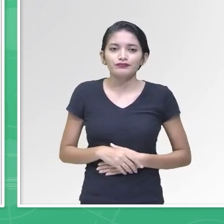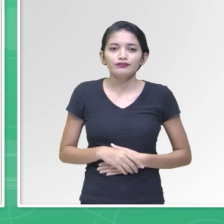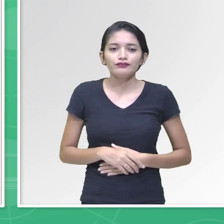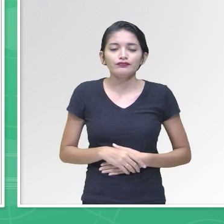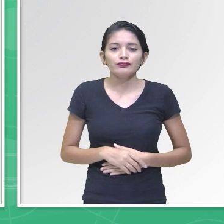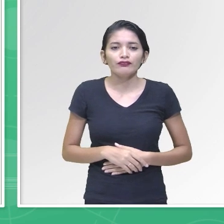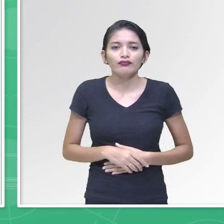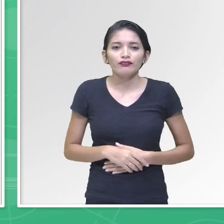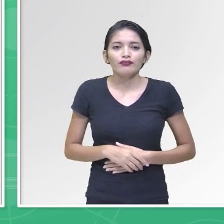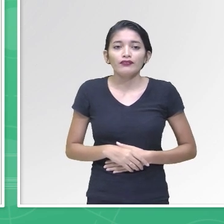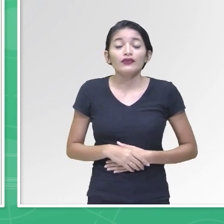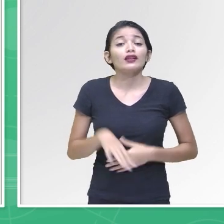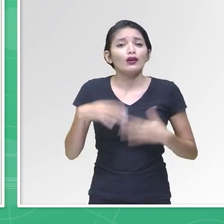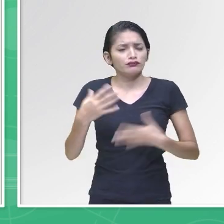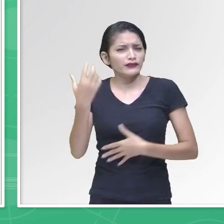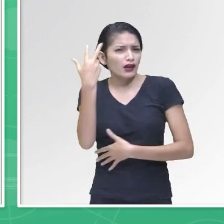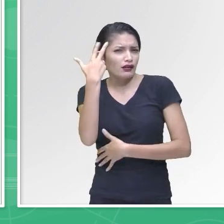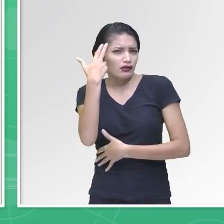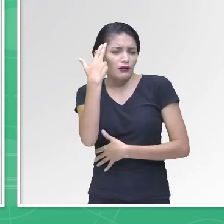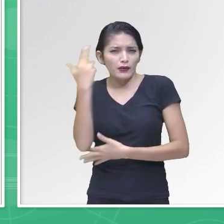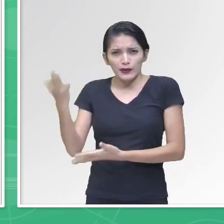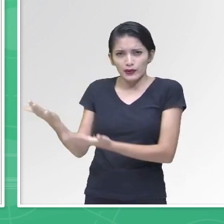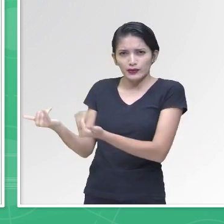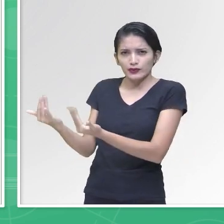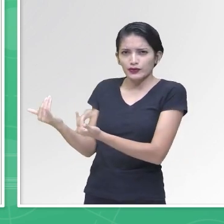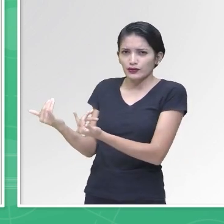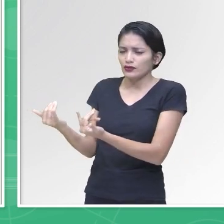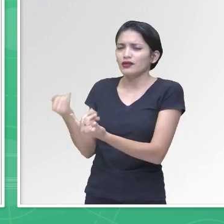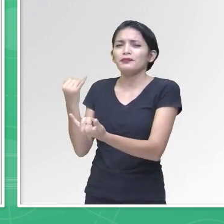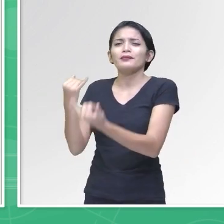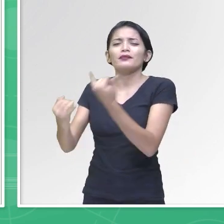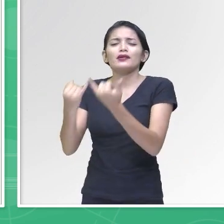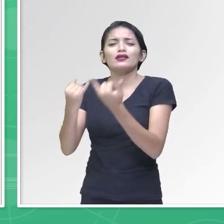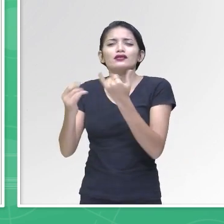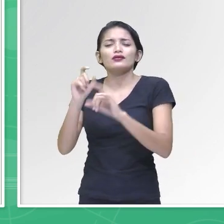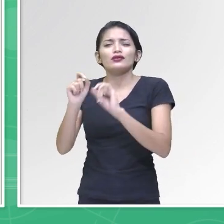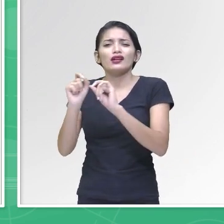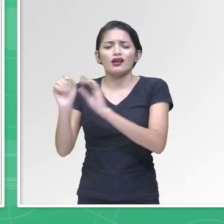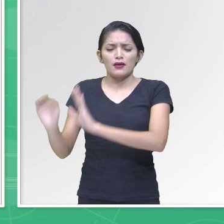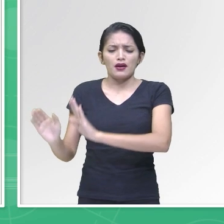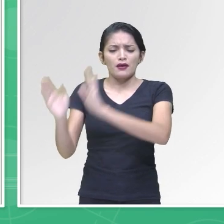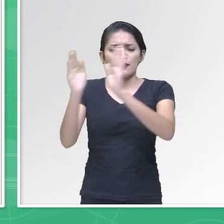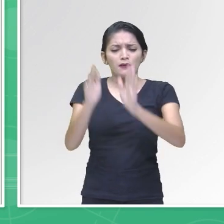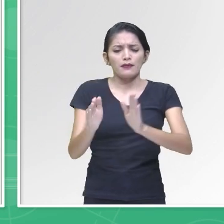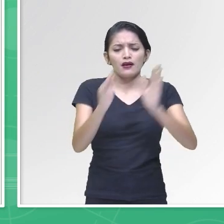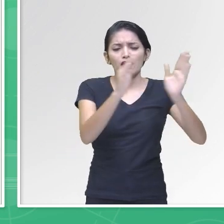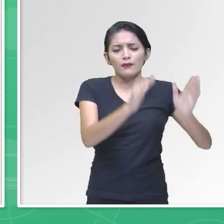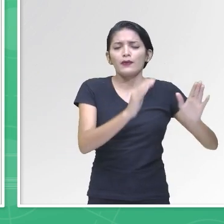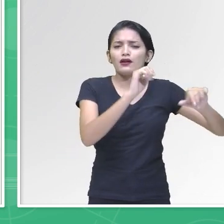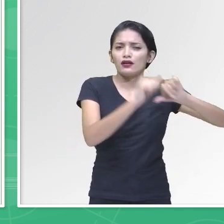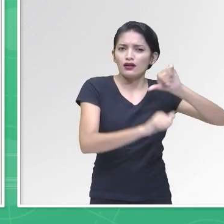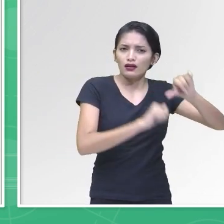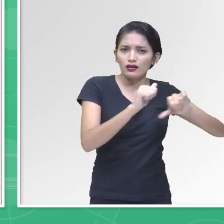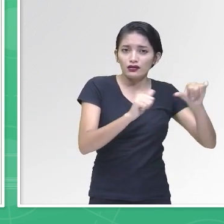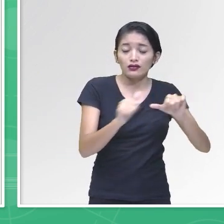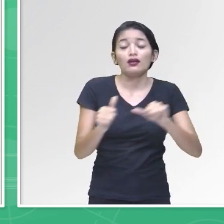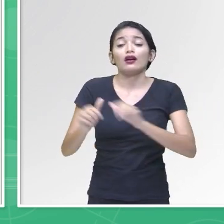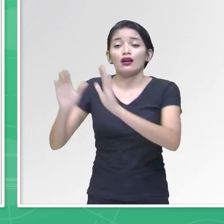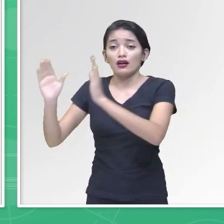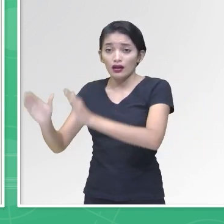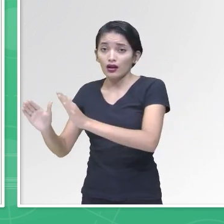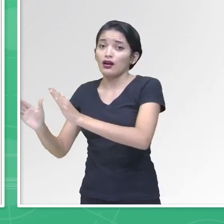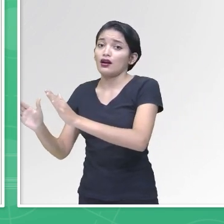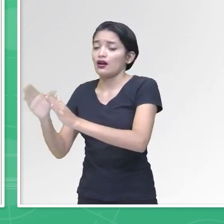imagem mais comum da juventude parece ser de uma fase de transição entre o mundo das